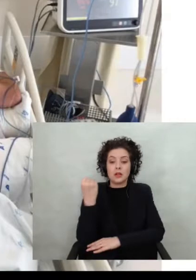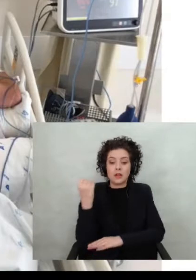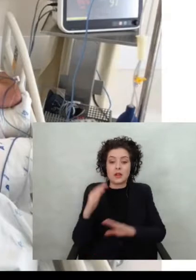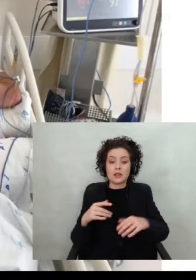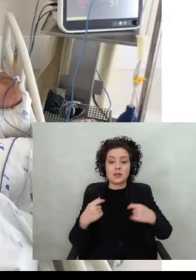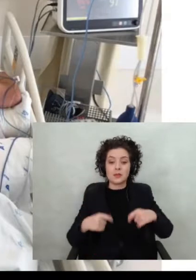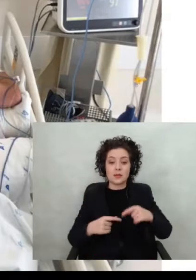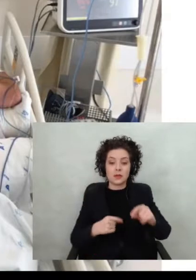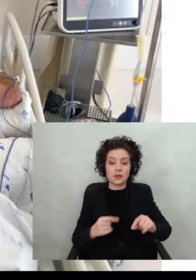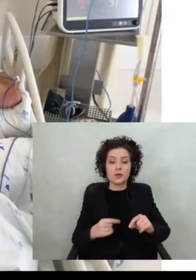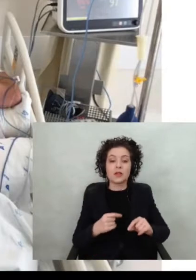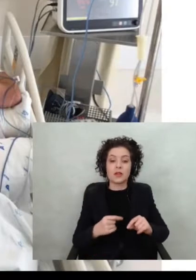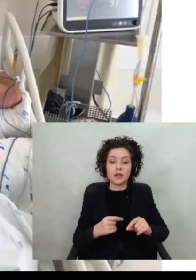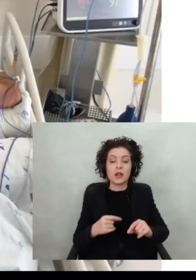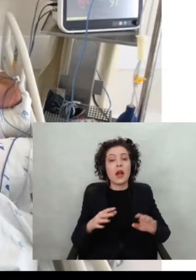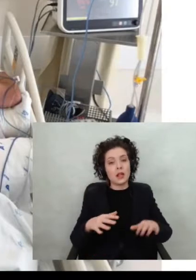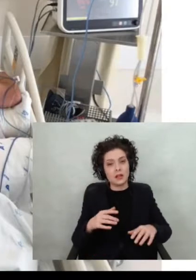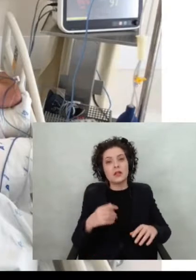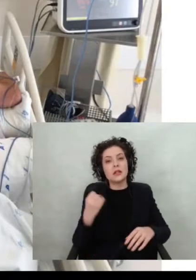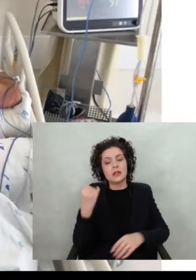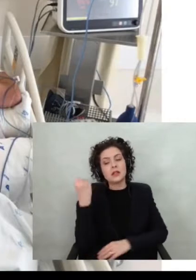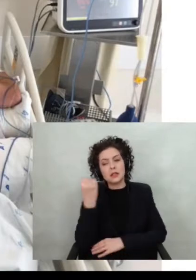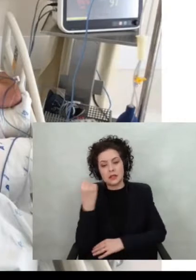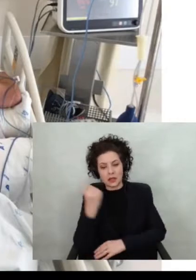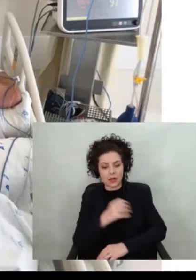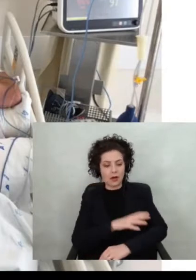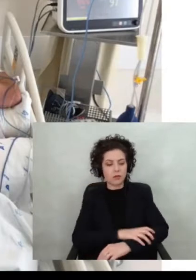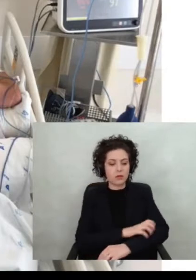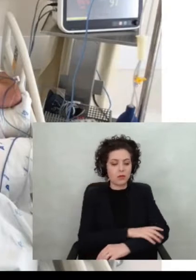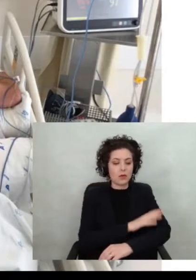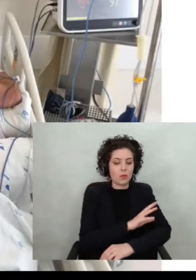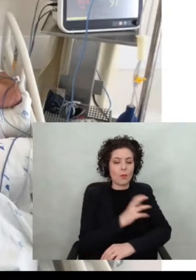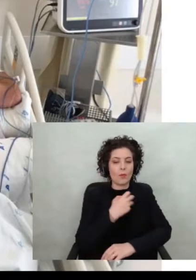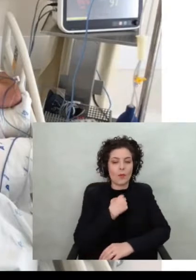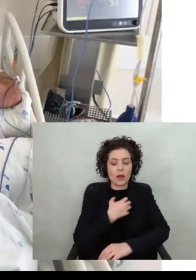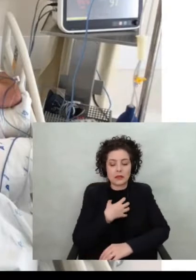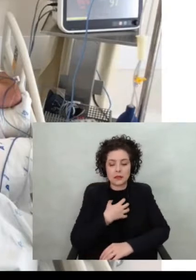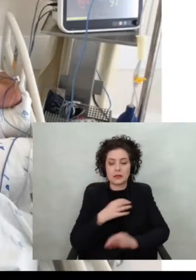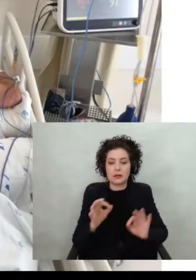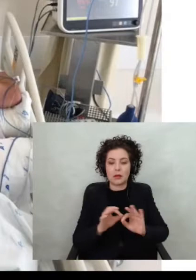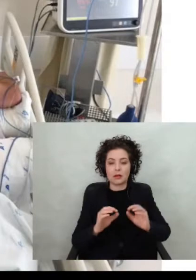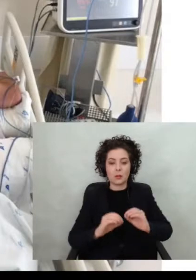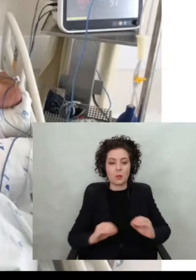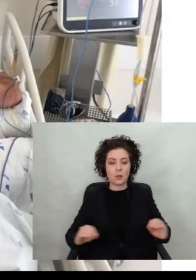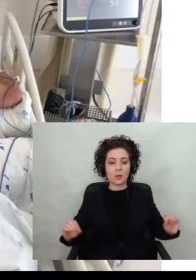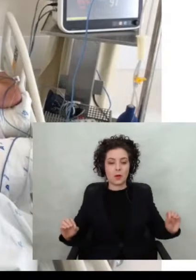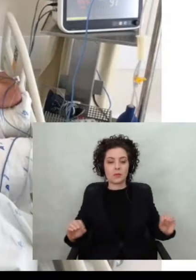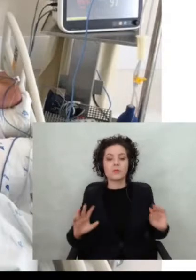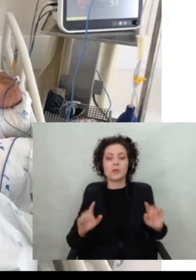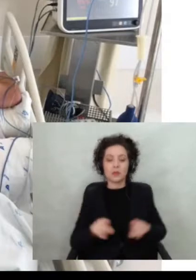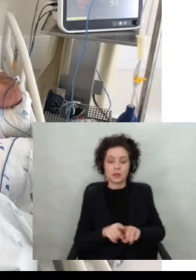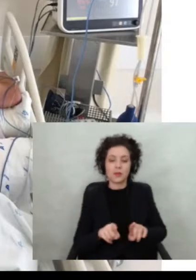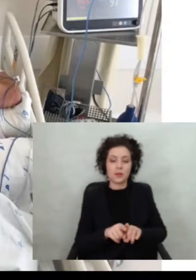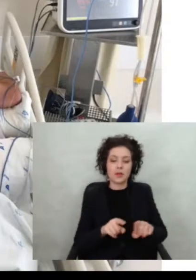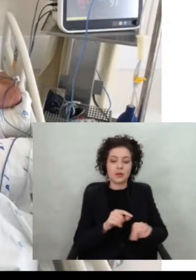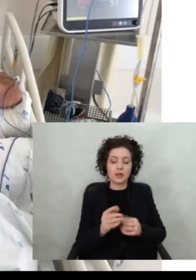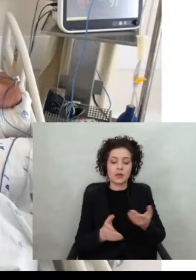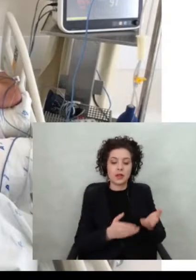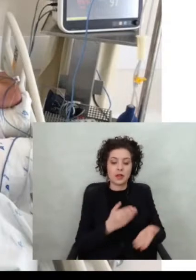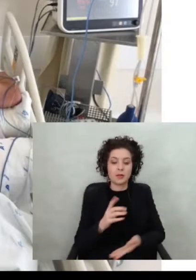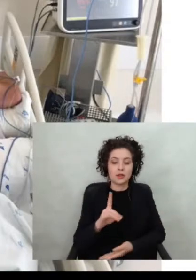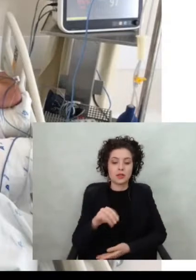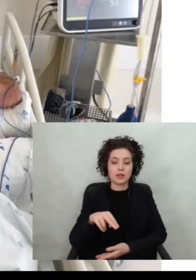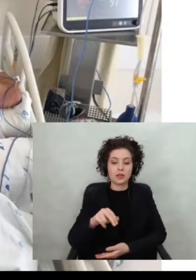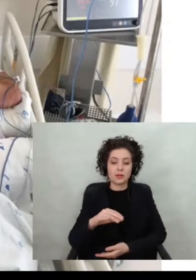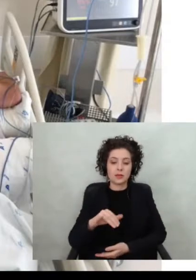de sedação e bloqueio neuromuscular. Nós usamos a terapia hemodinâmica com vasopressores para manter a pressão, muitas vezes 2